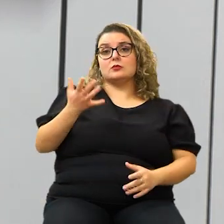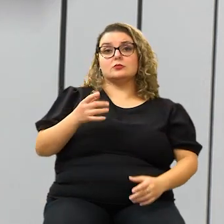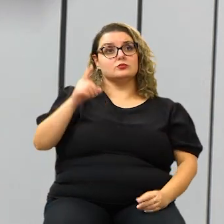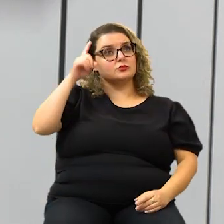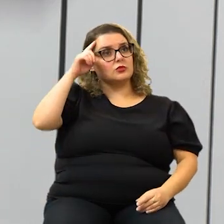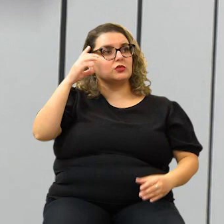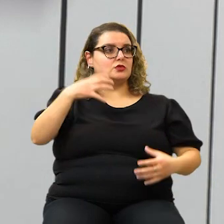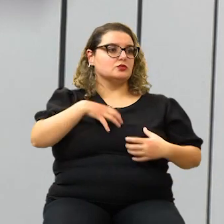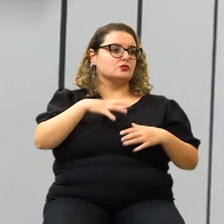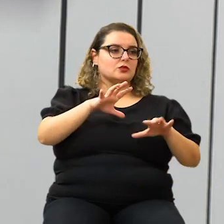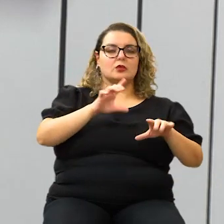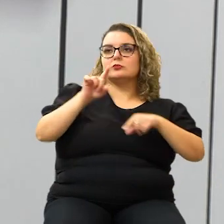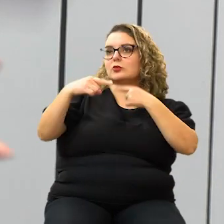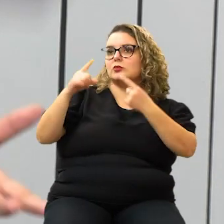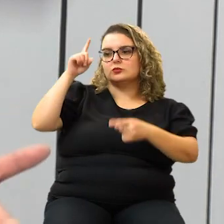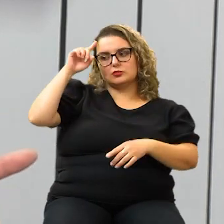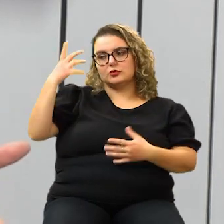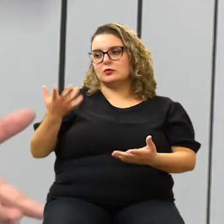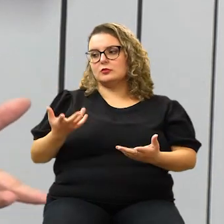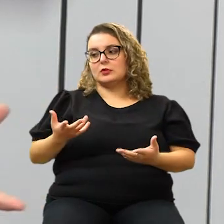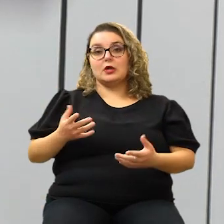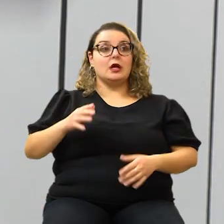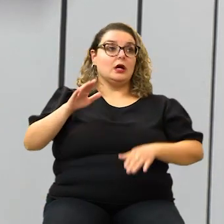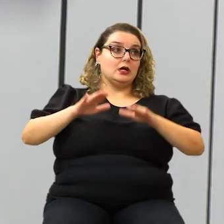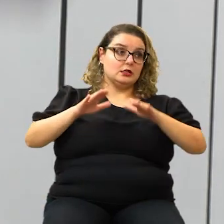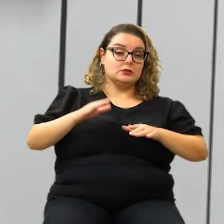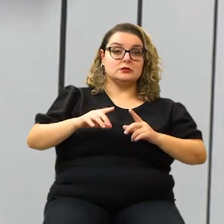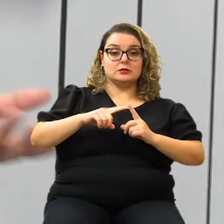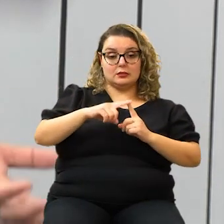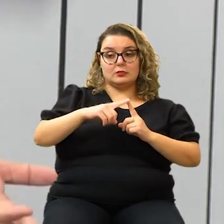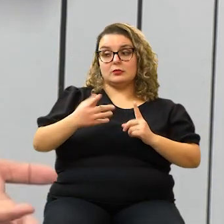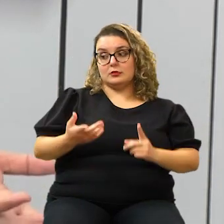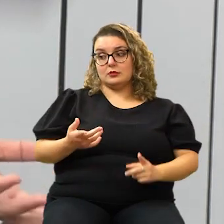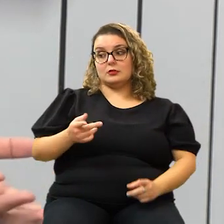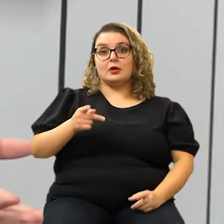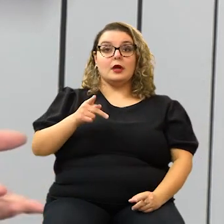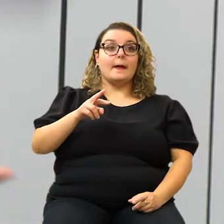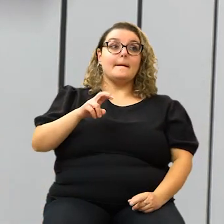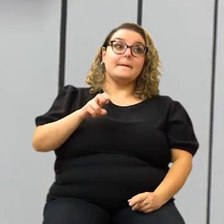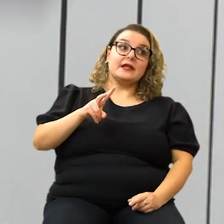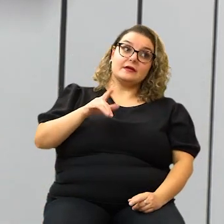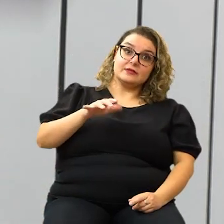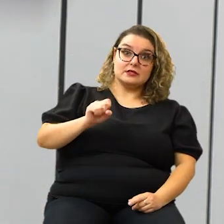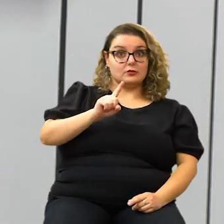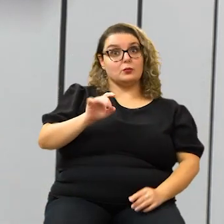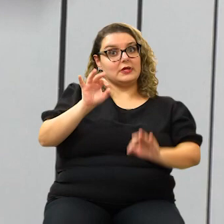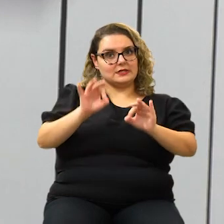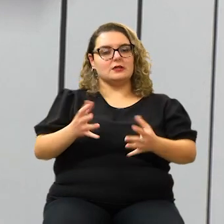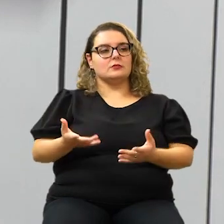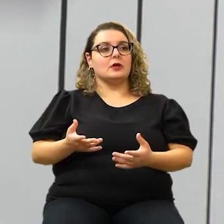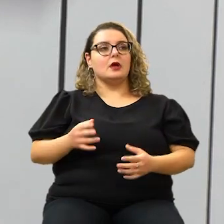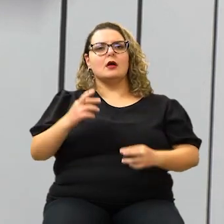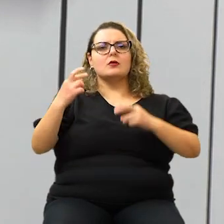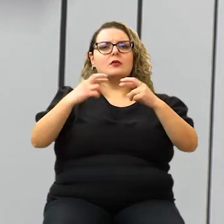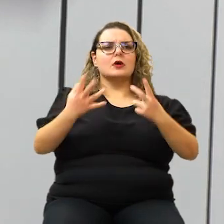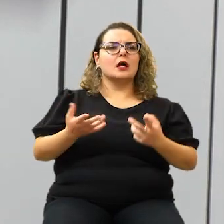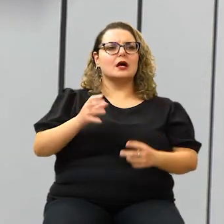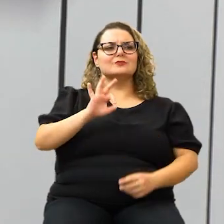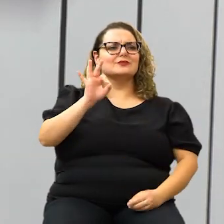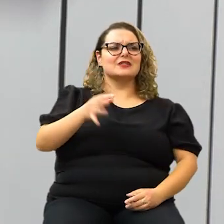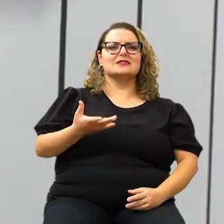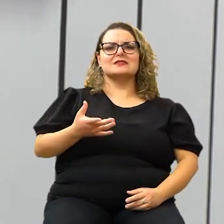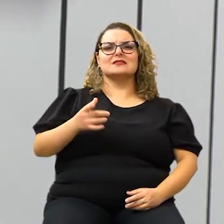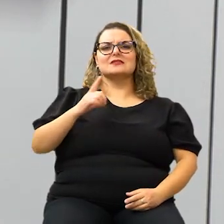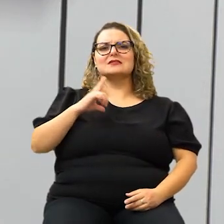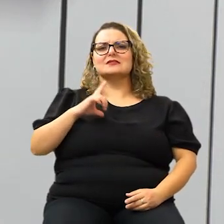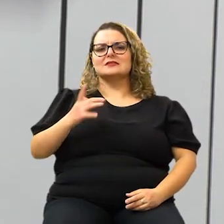tá de um jeito, outro dia tá de outro. Às vezes as previsões que são previsões não são precisões, né? As previsões, o pessoal fica na previsão, aí não dá certo,